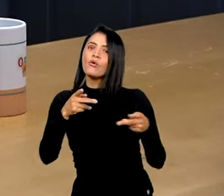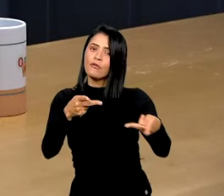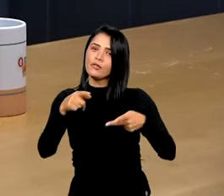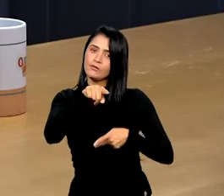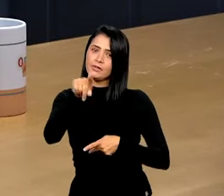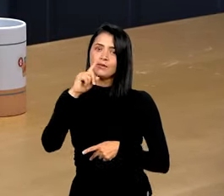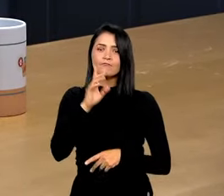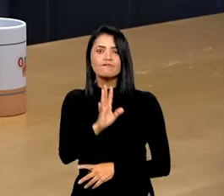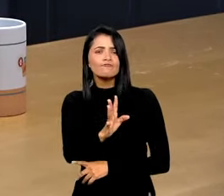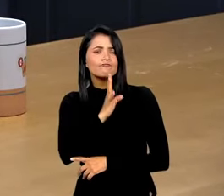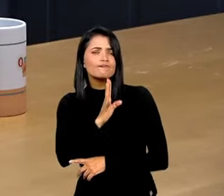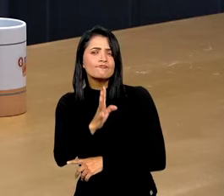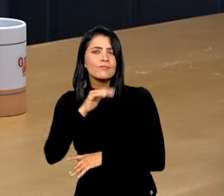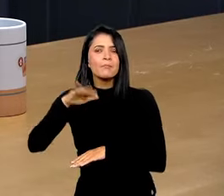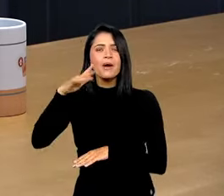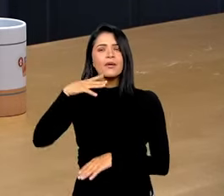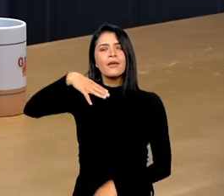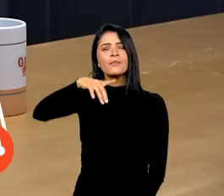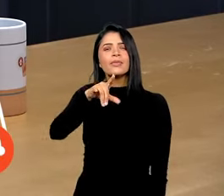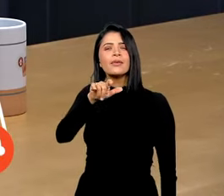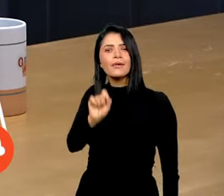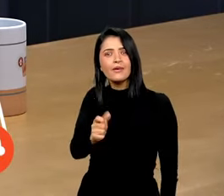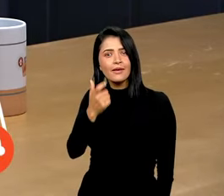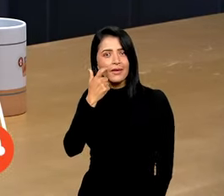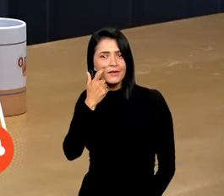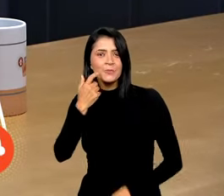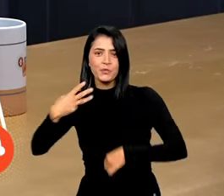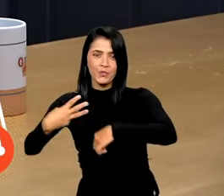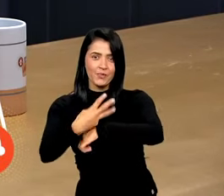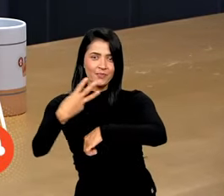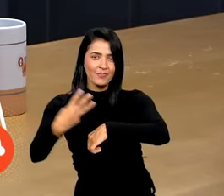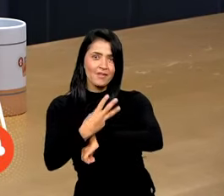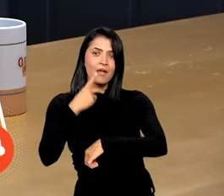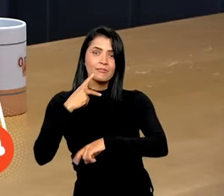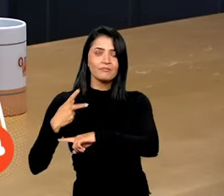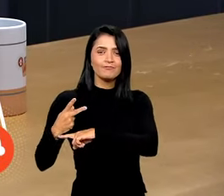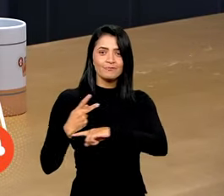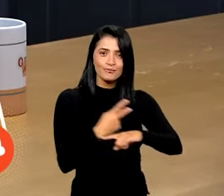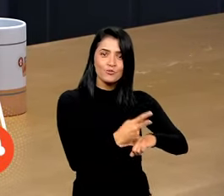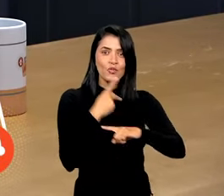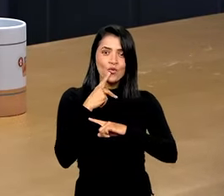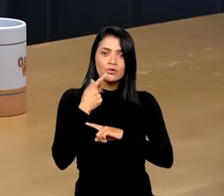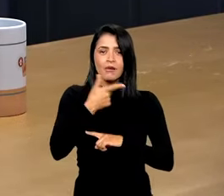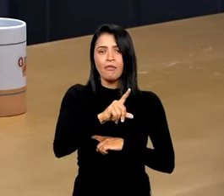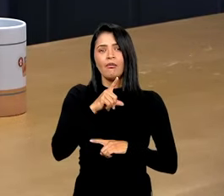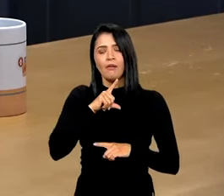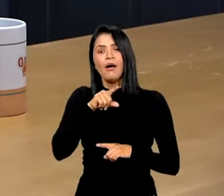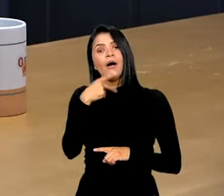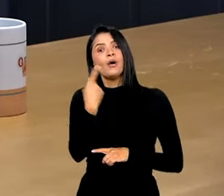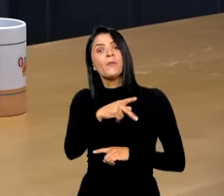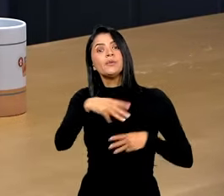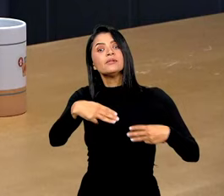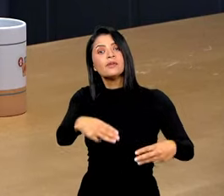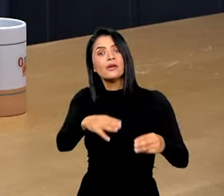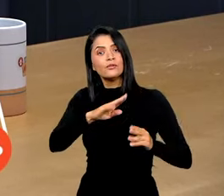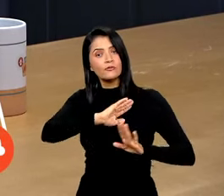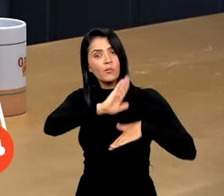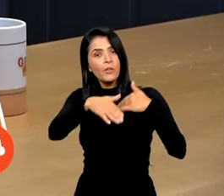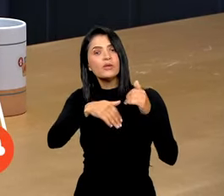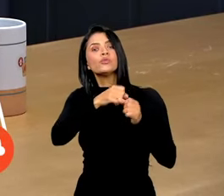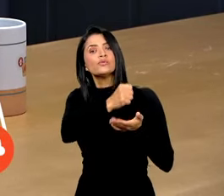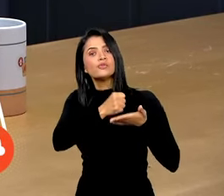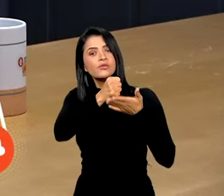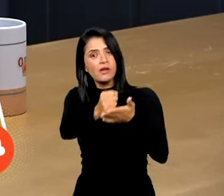o MDS. No WhatsApp, busque o canal oficial do Ministério do Desenvolvimento Social. Pelo Instagram, você